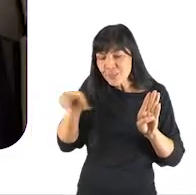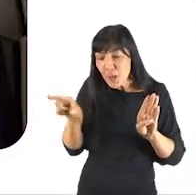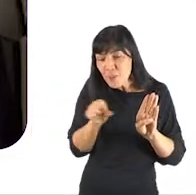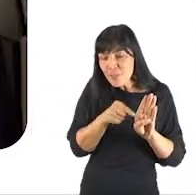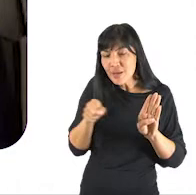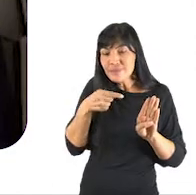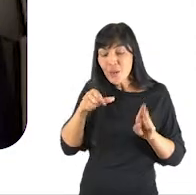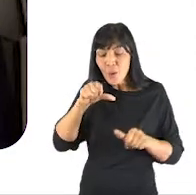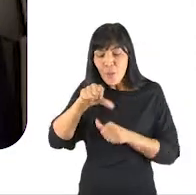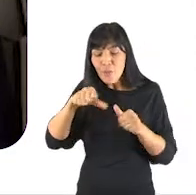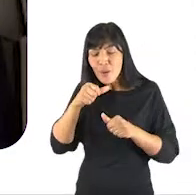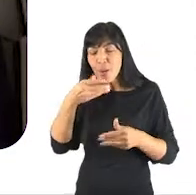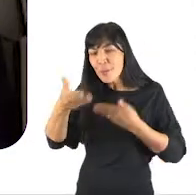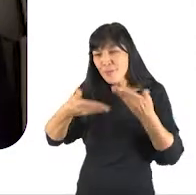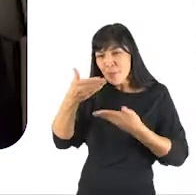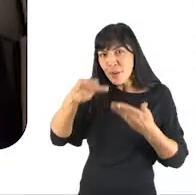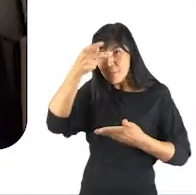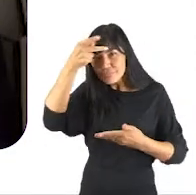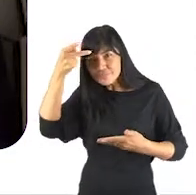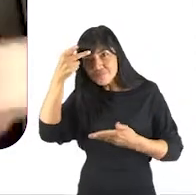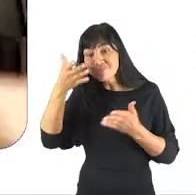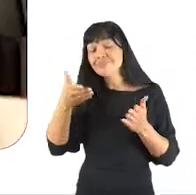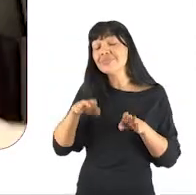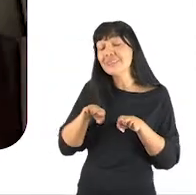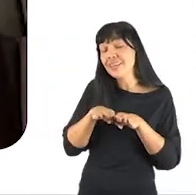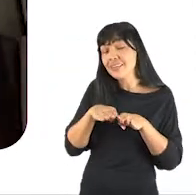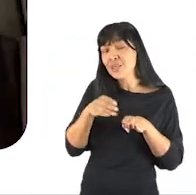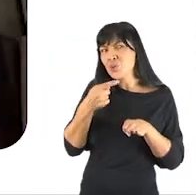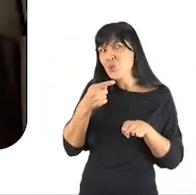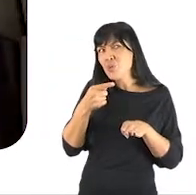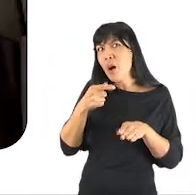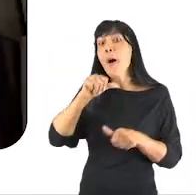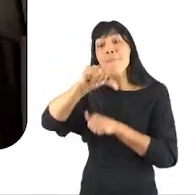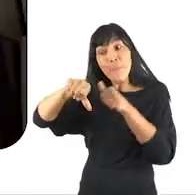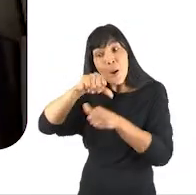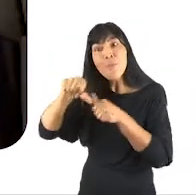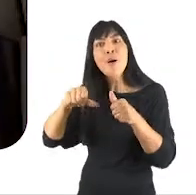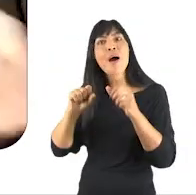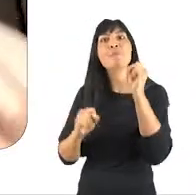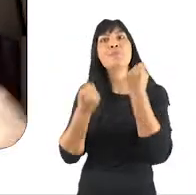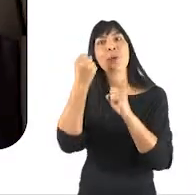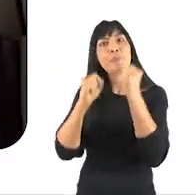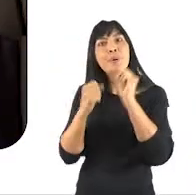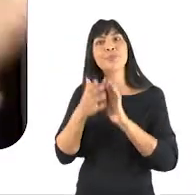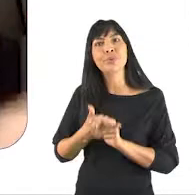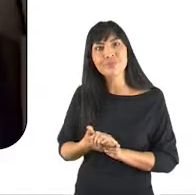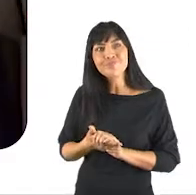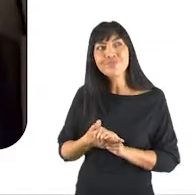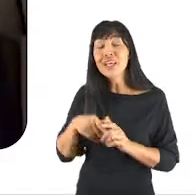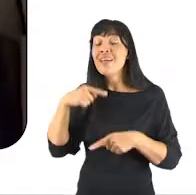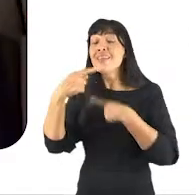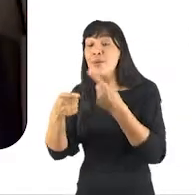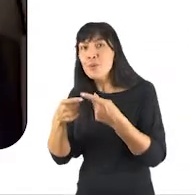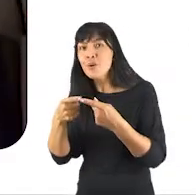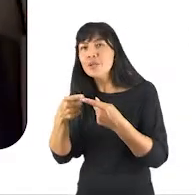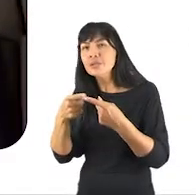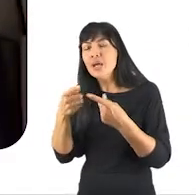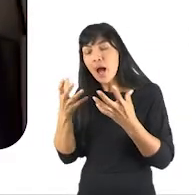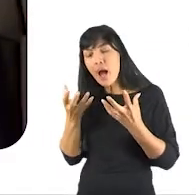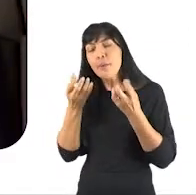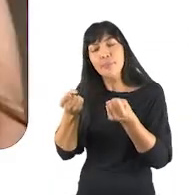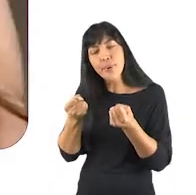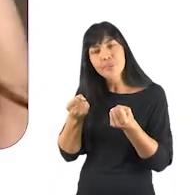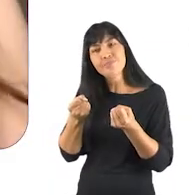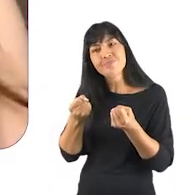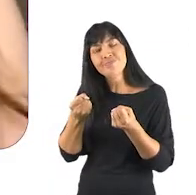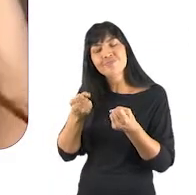de informação entre as pessoas, e aquilo causou uma revolução industrial, é o que a gente reconheceu mais tarde como uma revolução